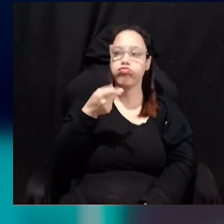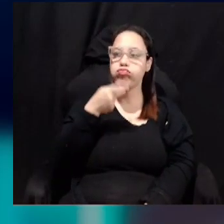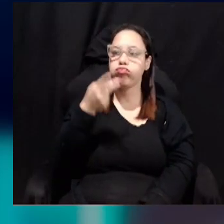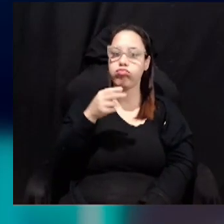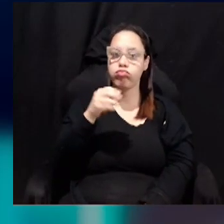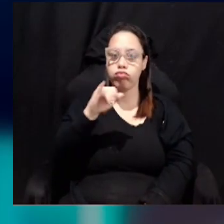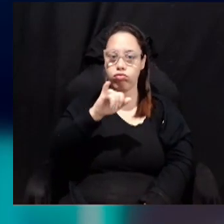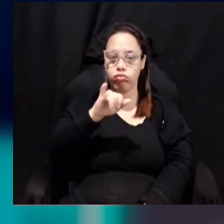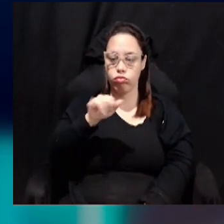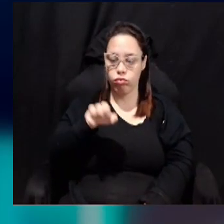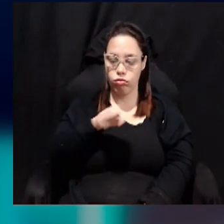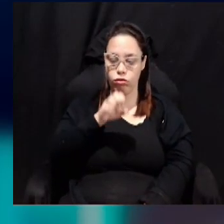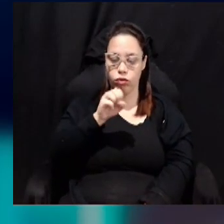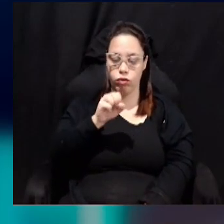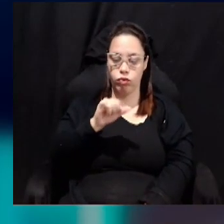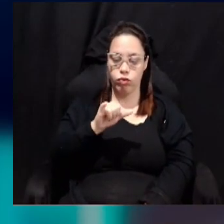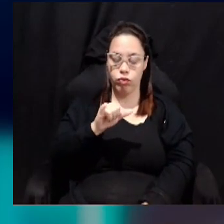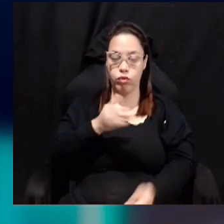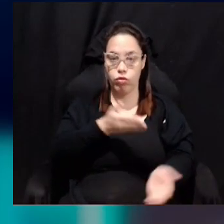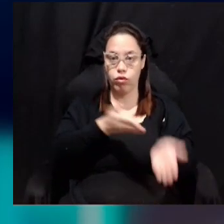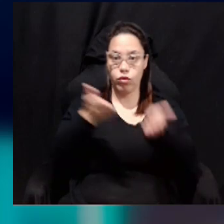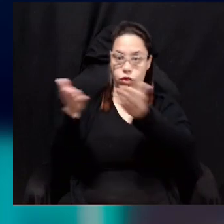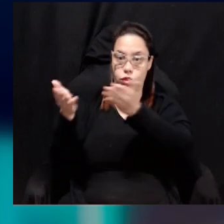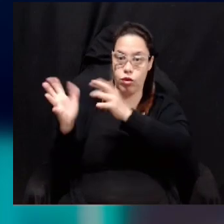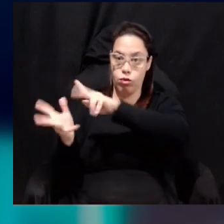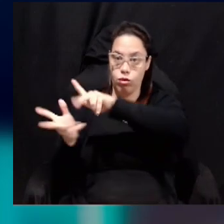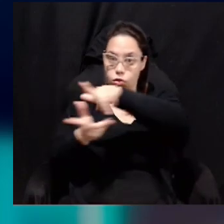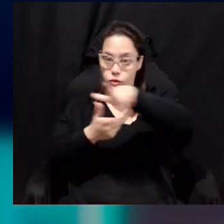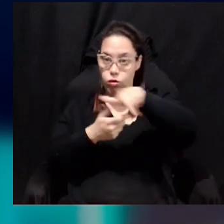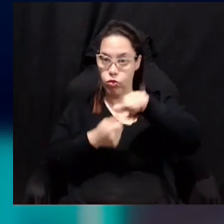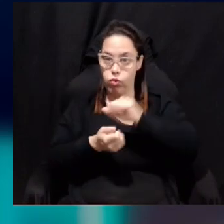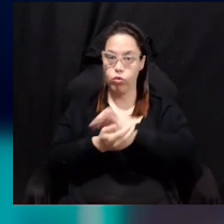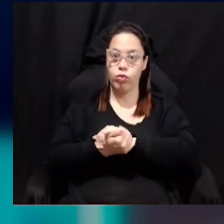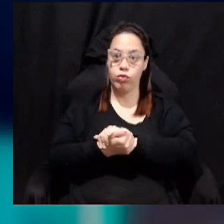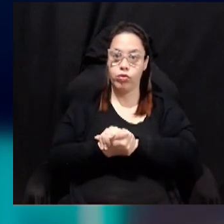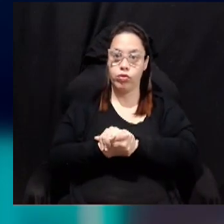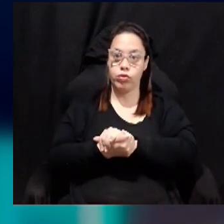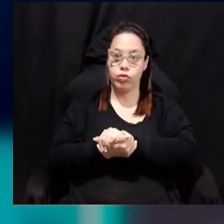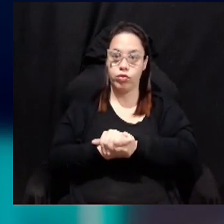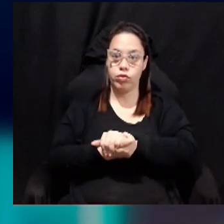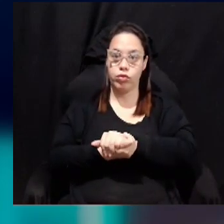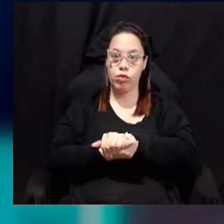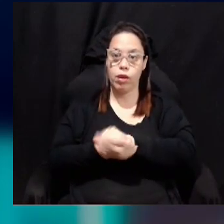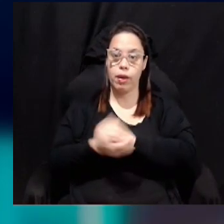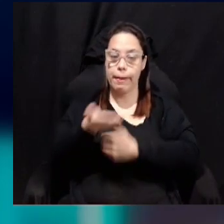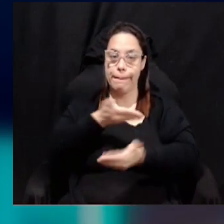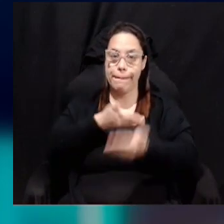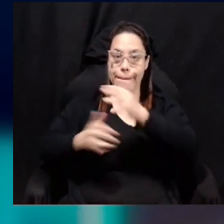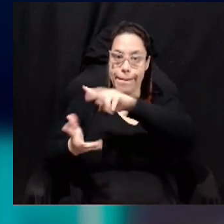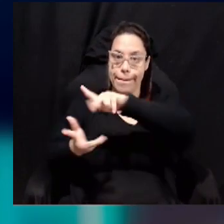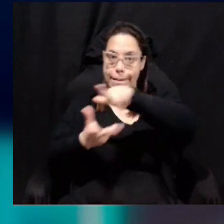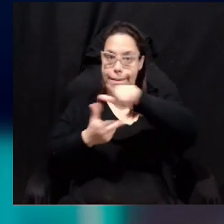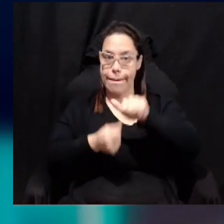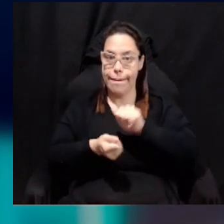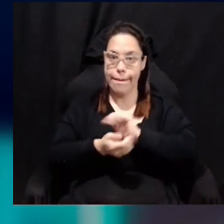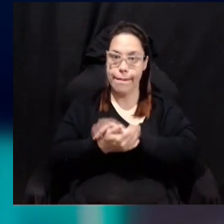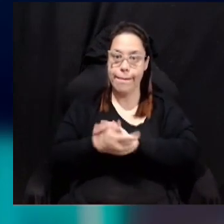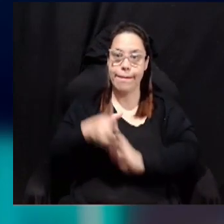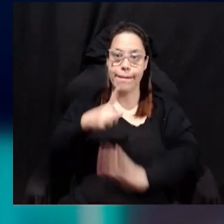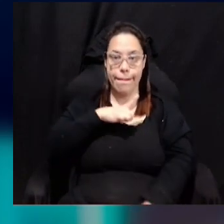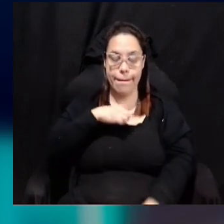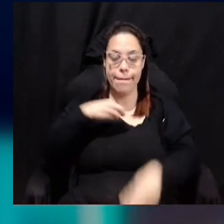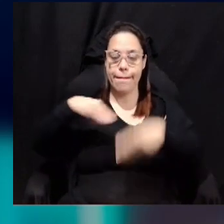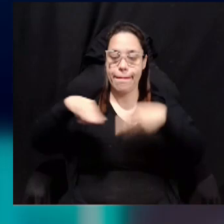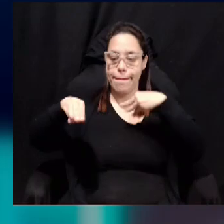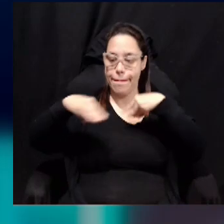nossa cidade para o mundo. Participou de coletâneas internacionais, teve sua música ouvida